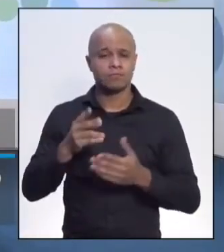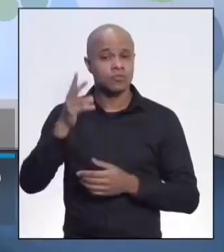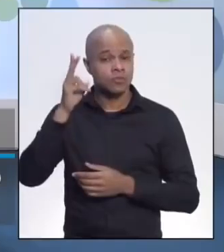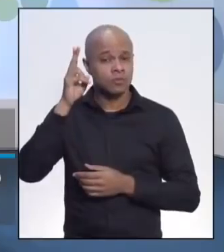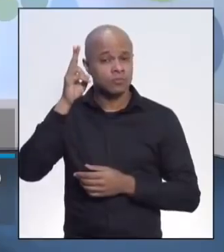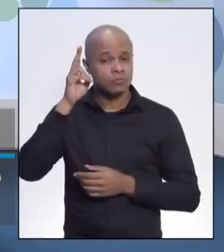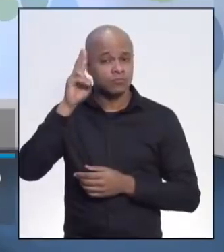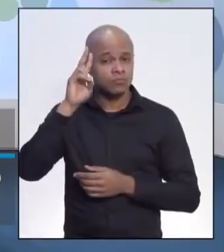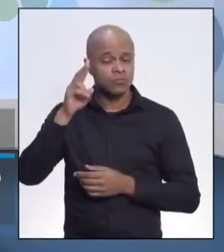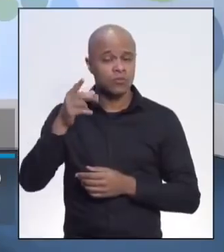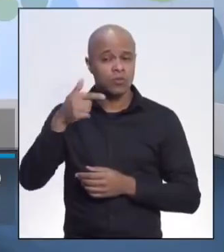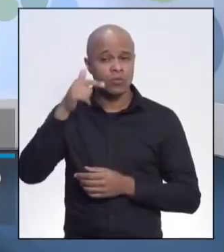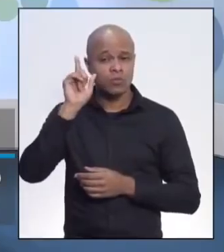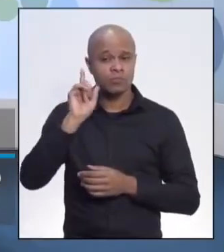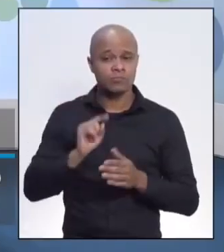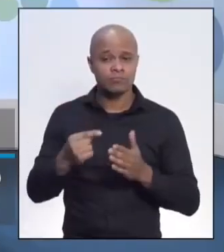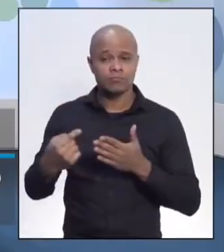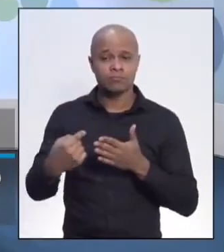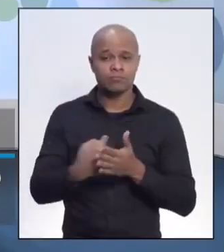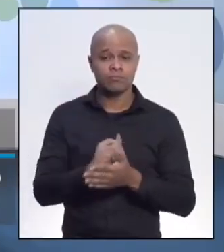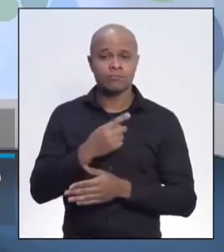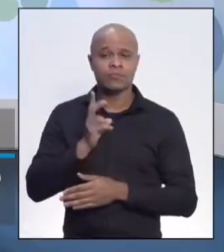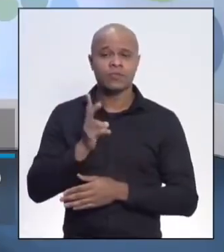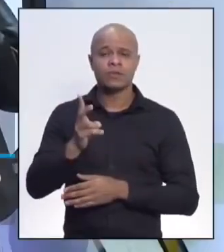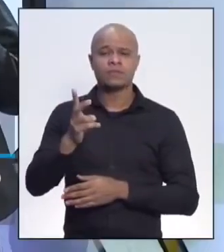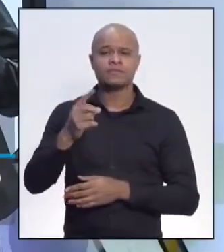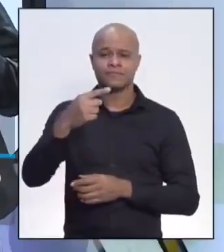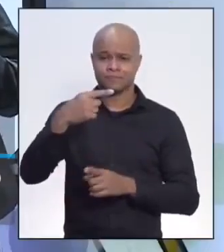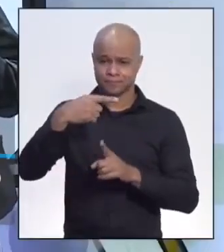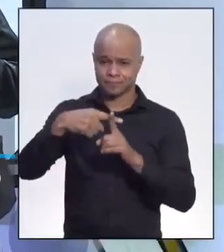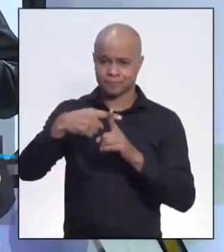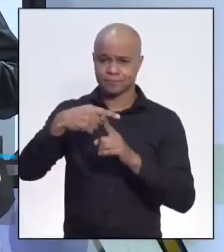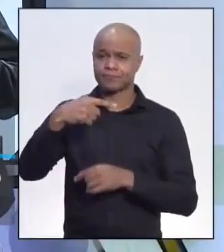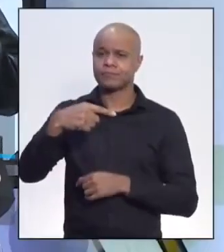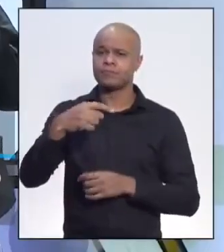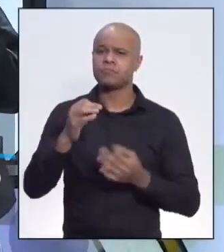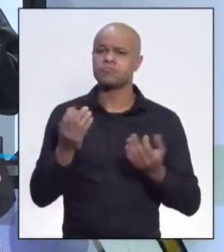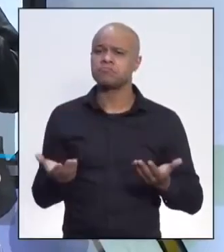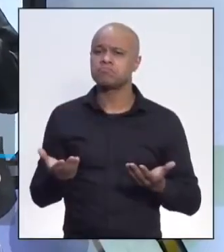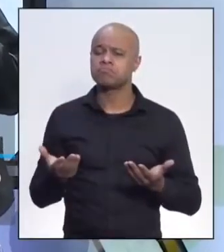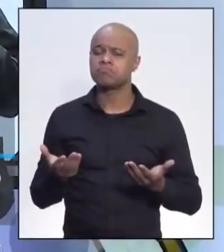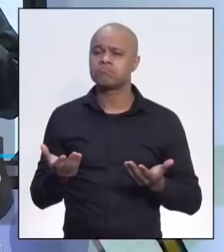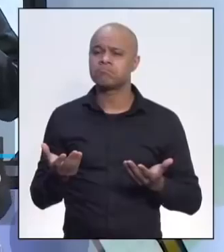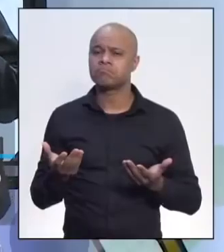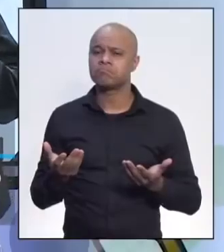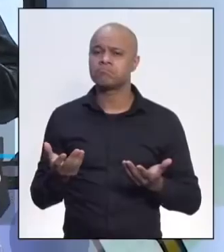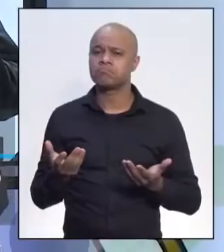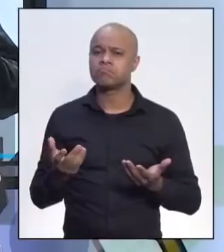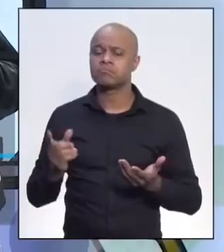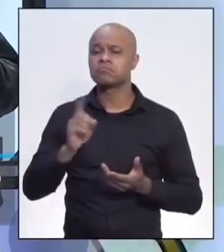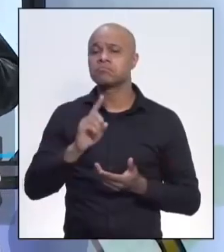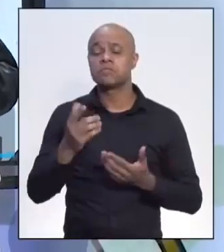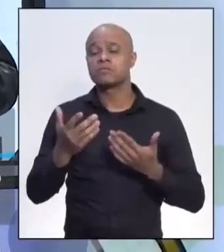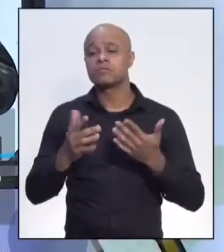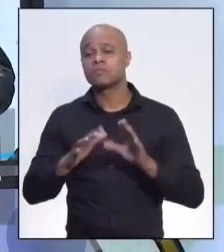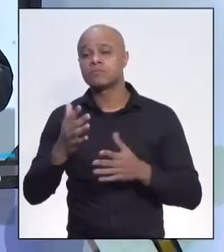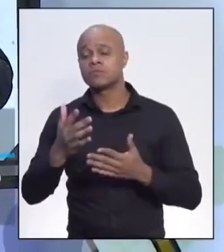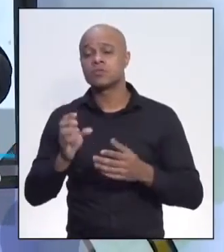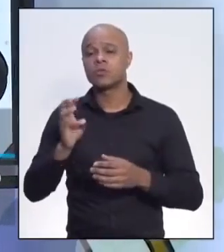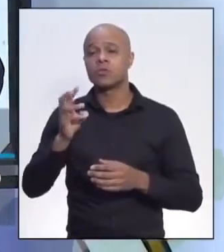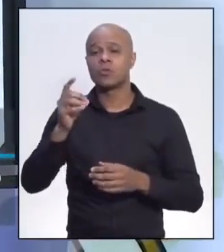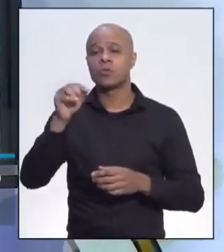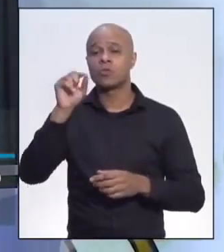ontem, tem que ser sempre positivo e negativo? Não. Quantos pontos eu preciso, no mínimo, para